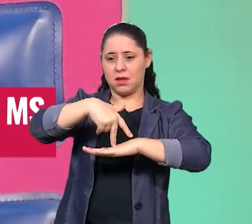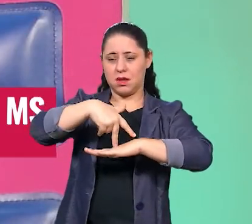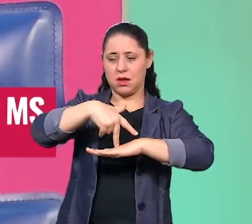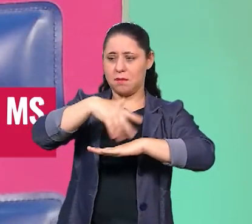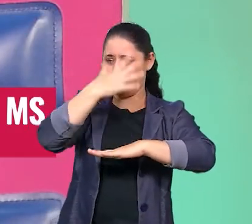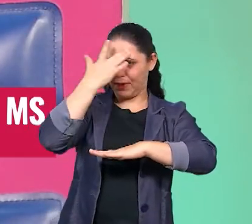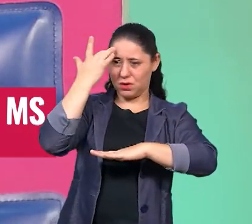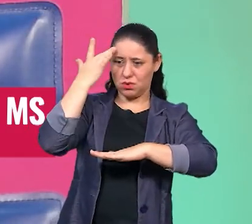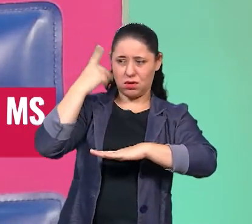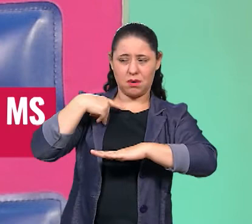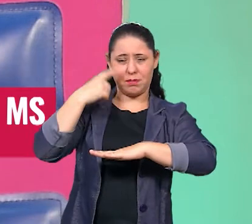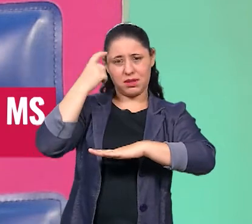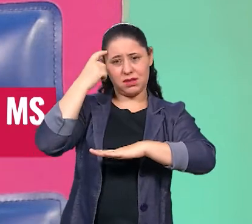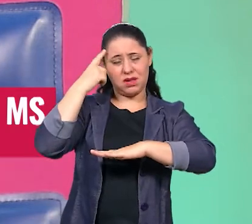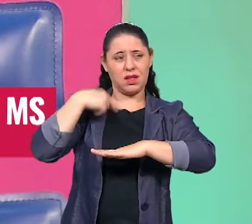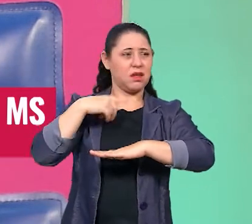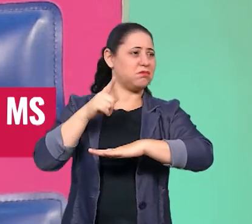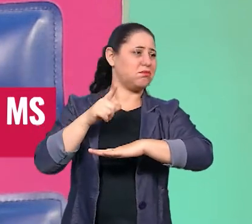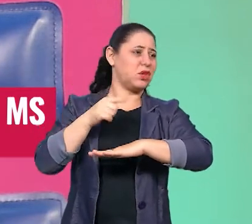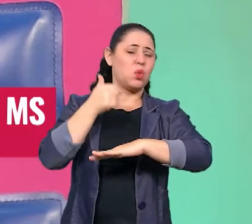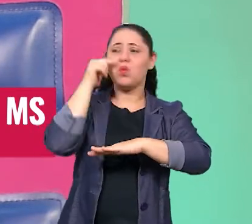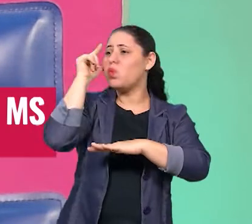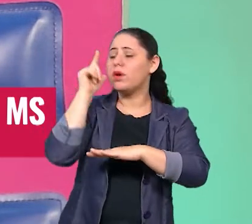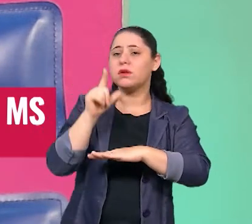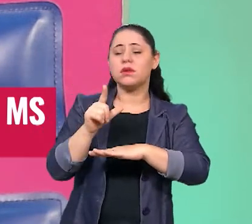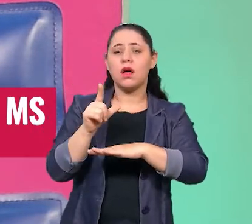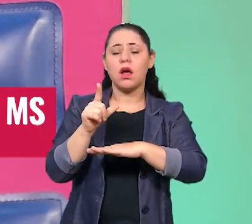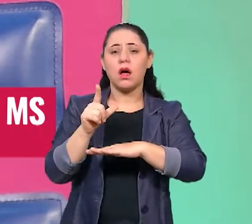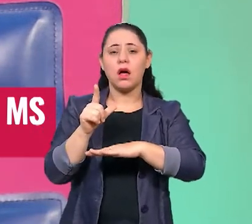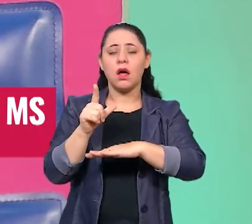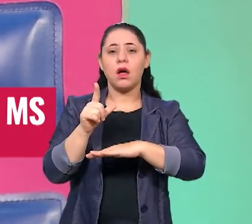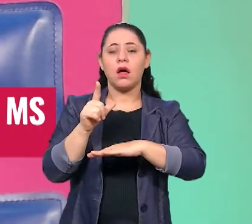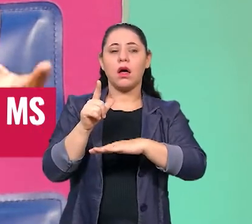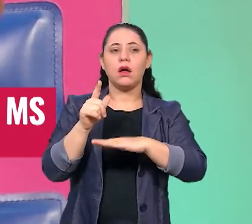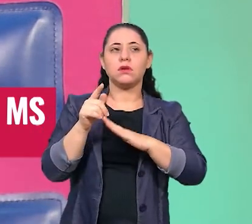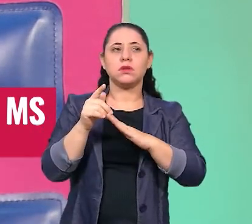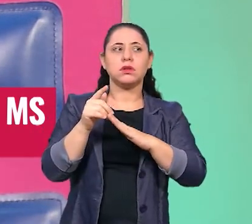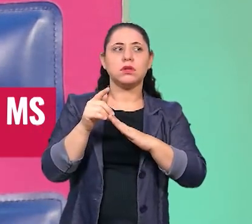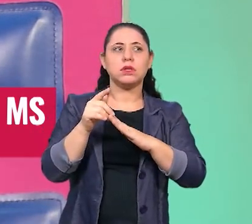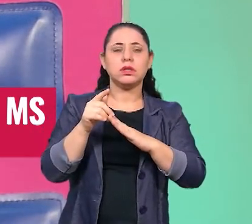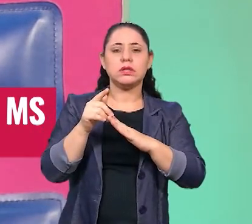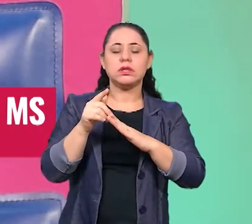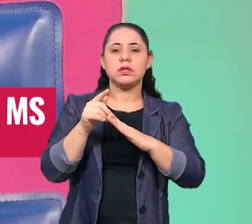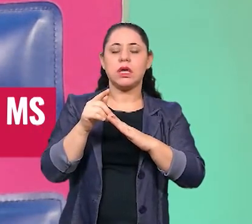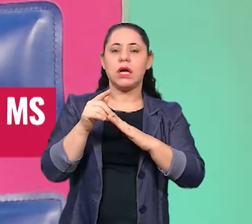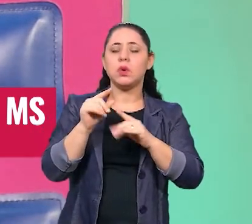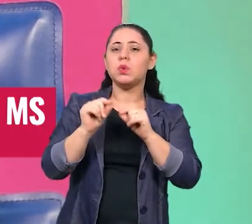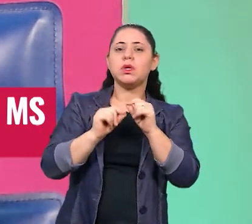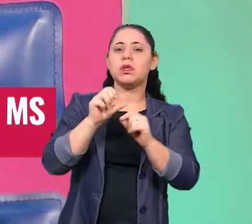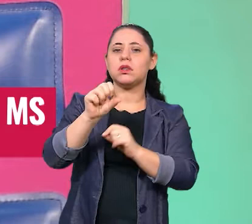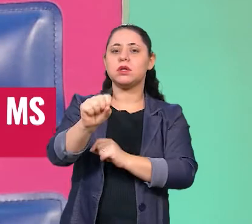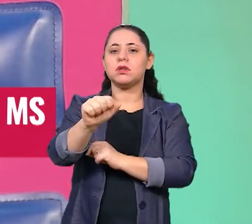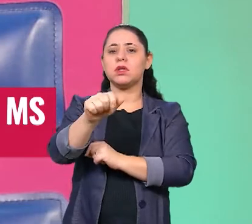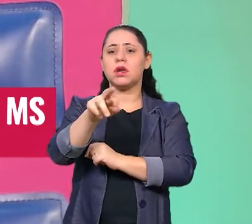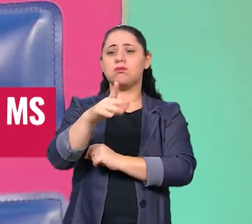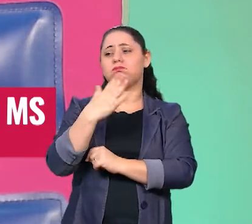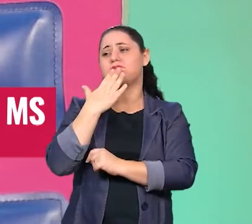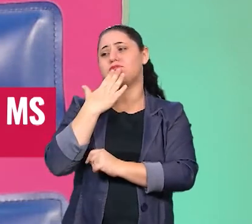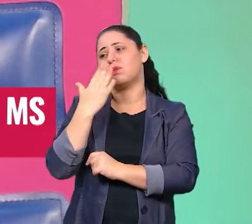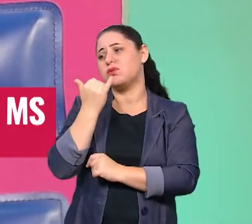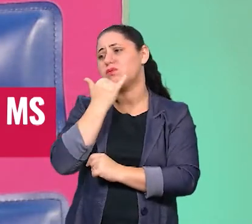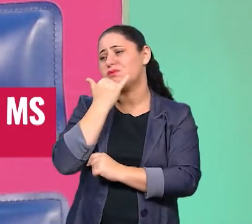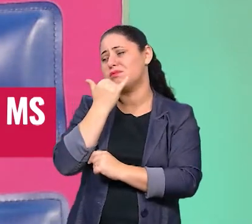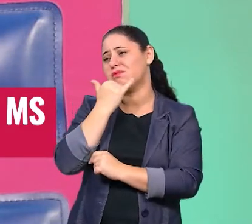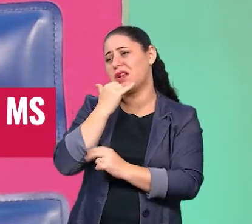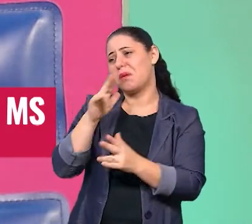Nós tivemos aí, no penúltimo sarau que nós realizamos, o artista que ficava se desculpando em cada música que ele cantava, porque ele achava